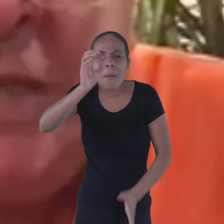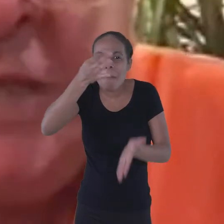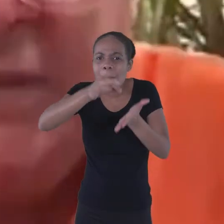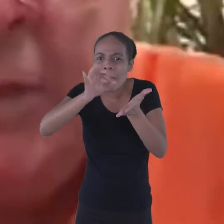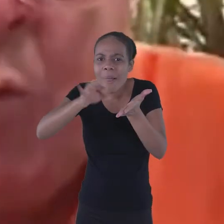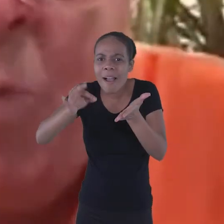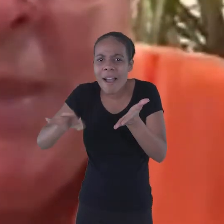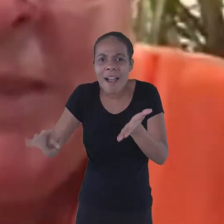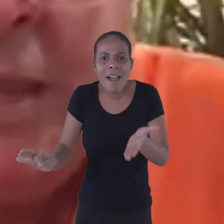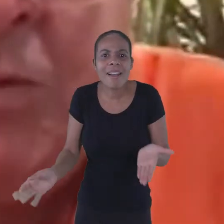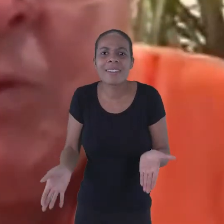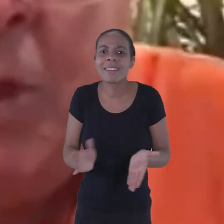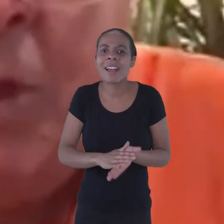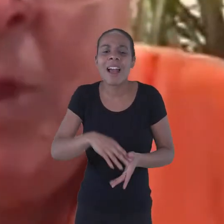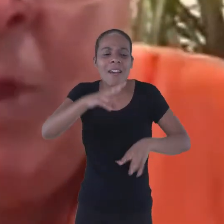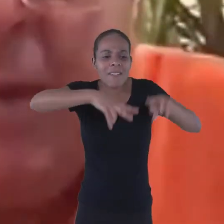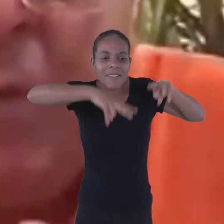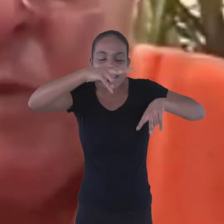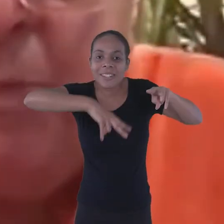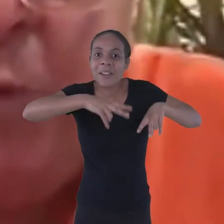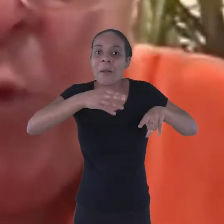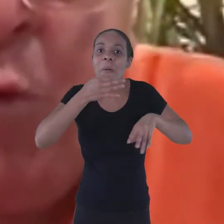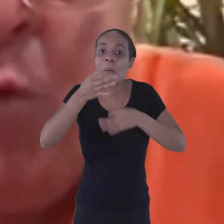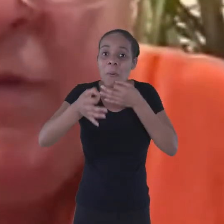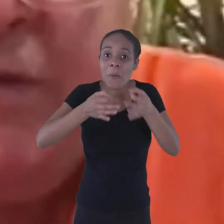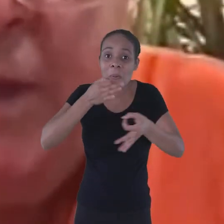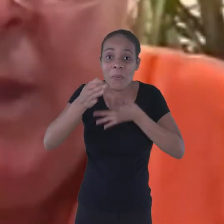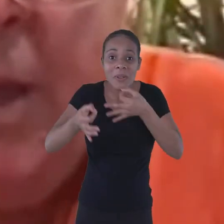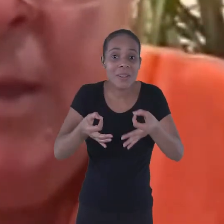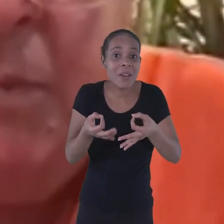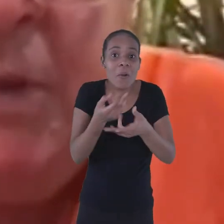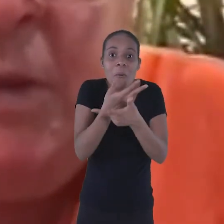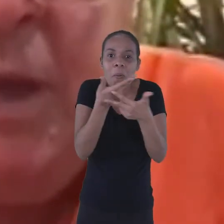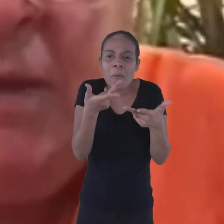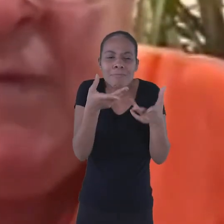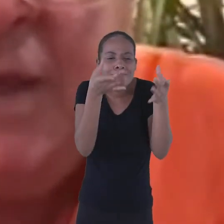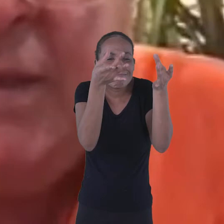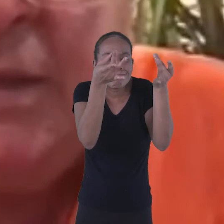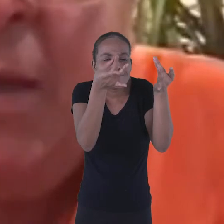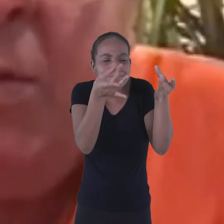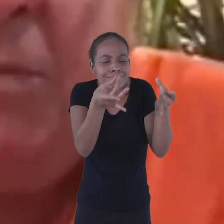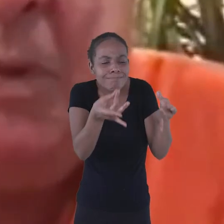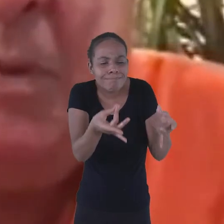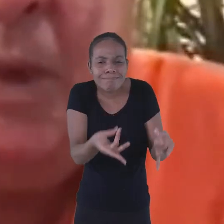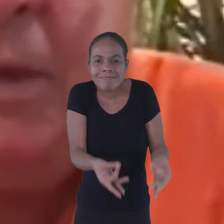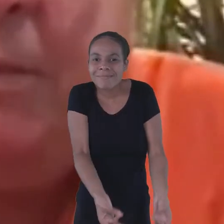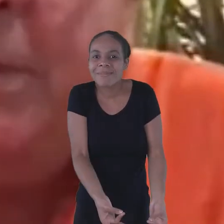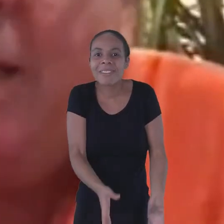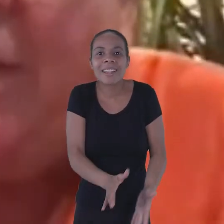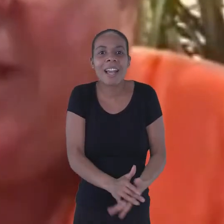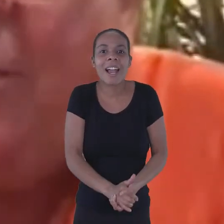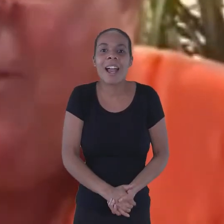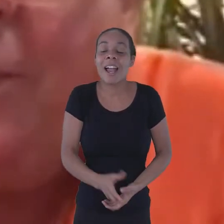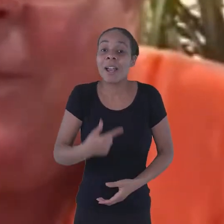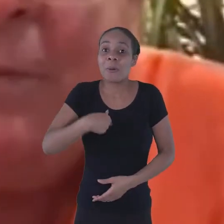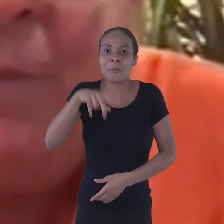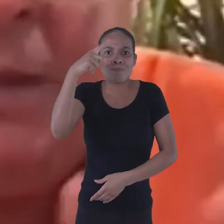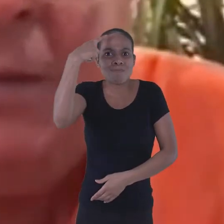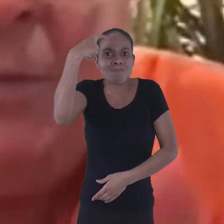reproduzindo, analisando, comentando, coisa por coisa, e etc e tal, e me dava